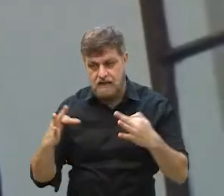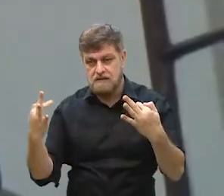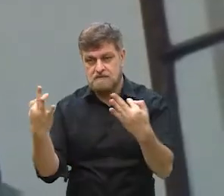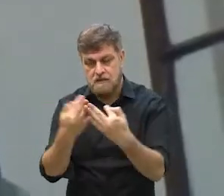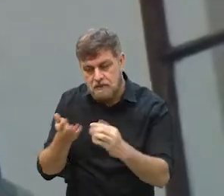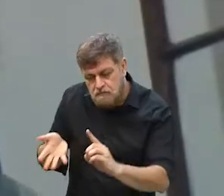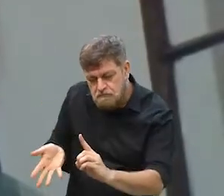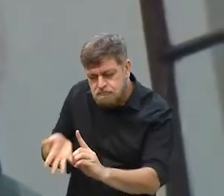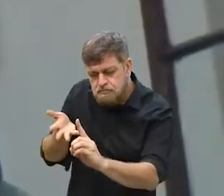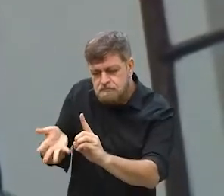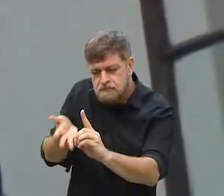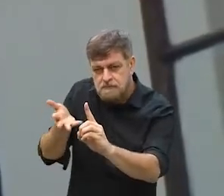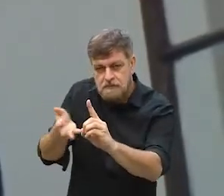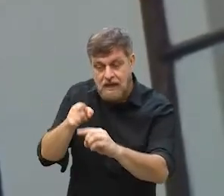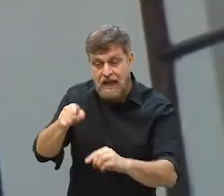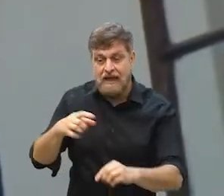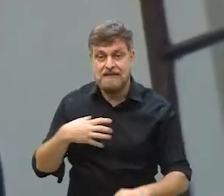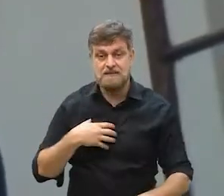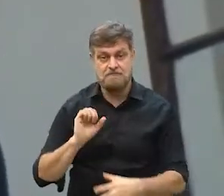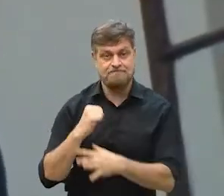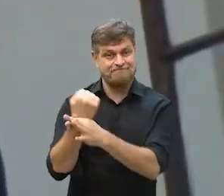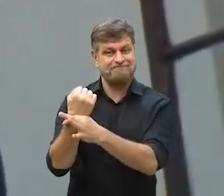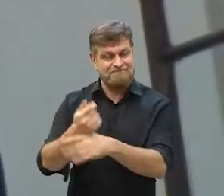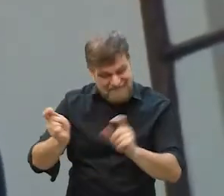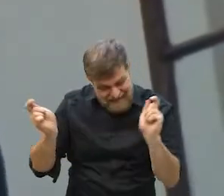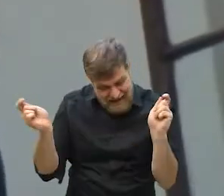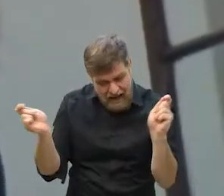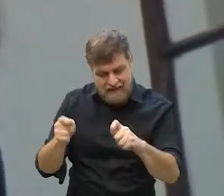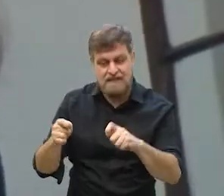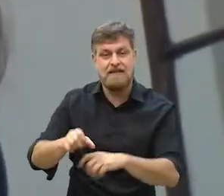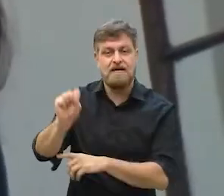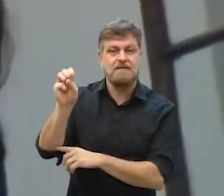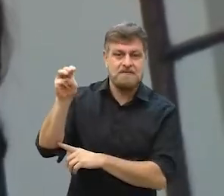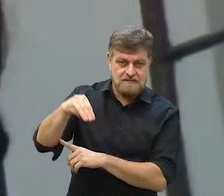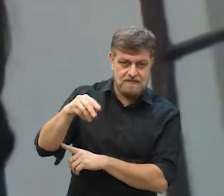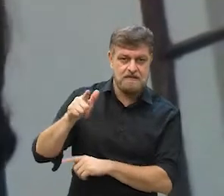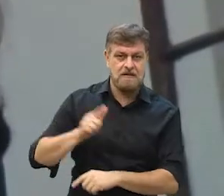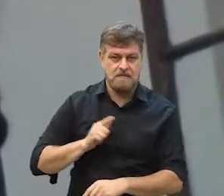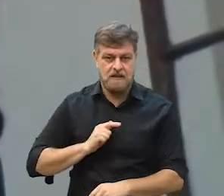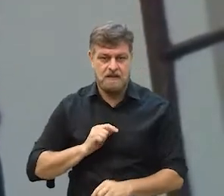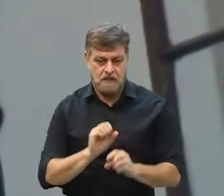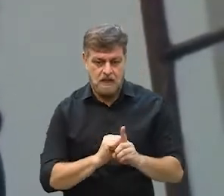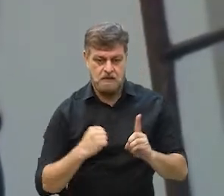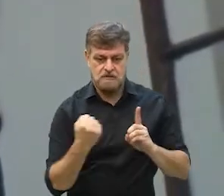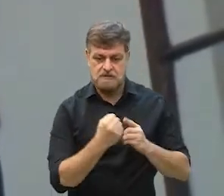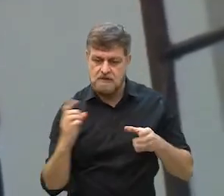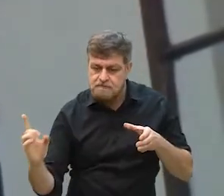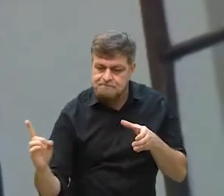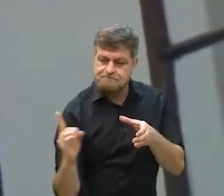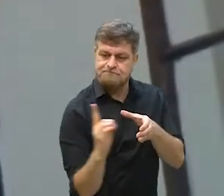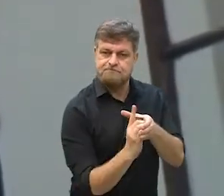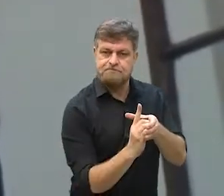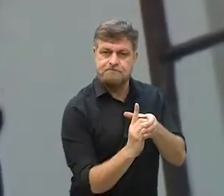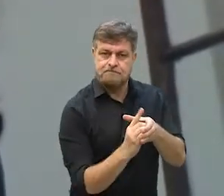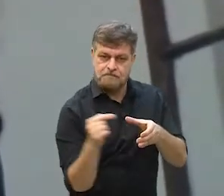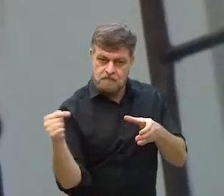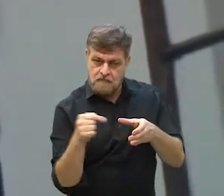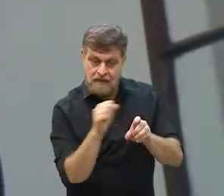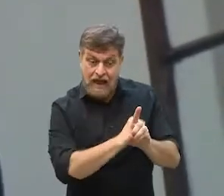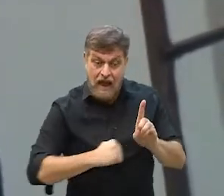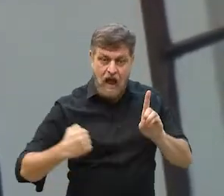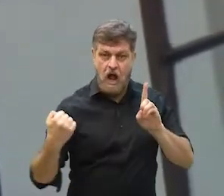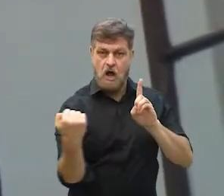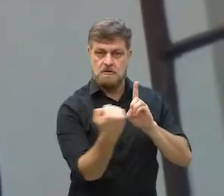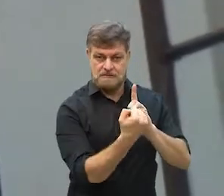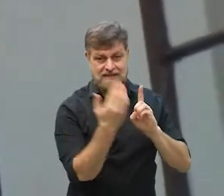famílias. Amparadas, elas terão condição, sim, de se inserir numa sociedade que é uma